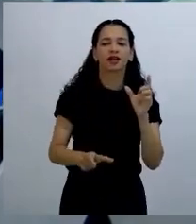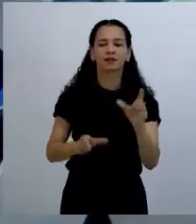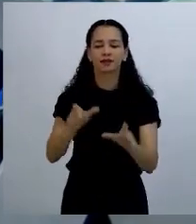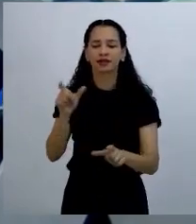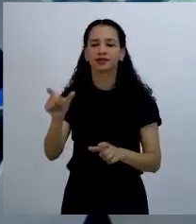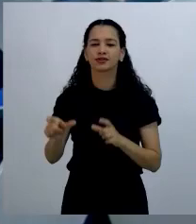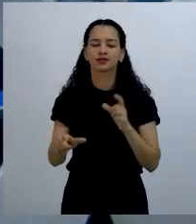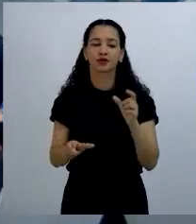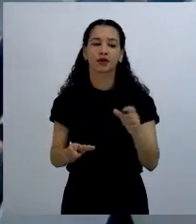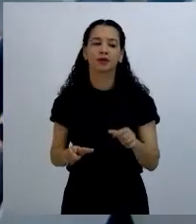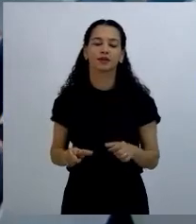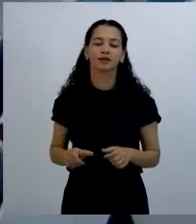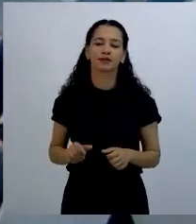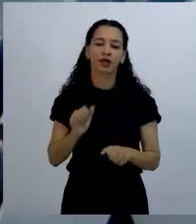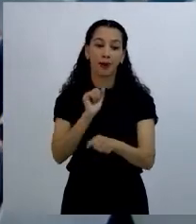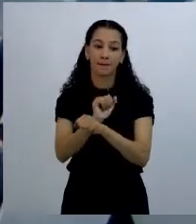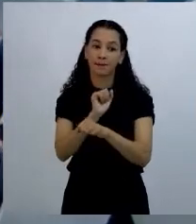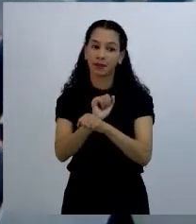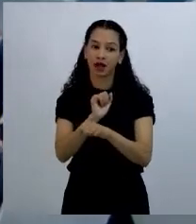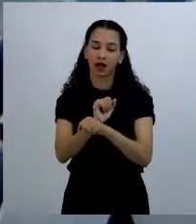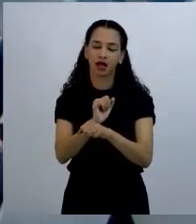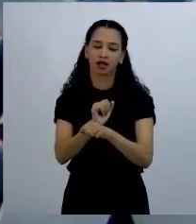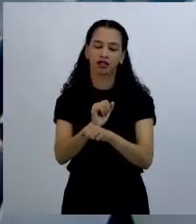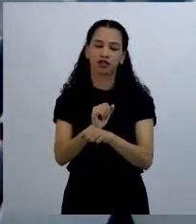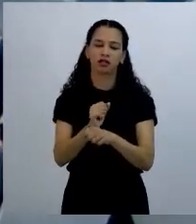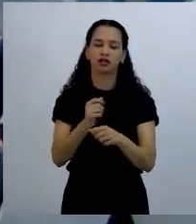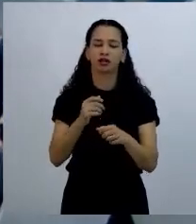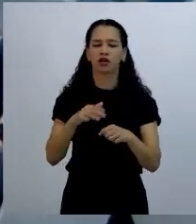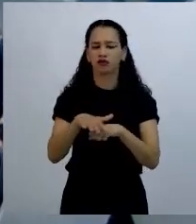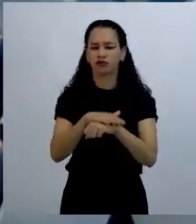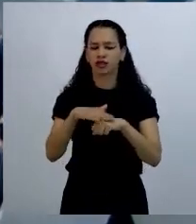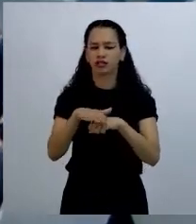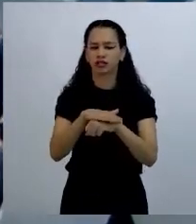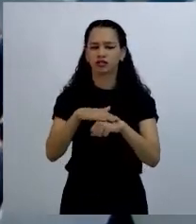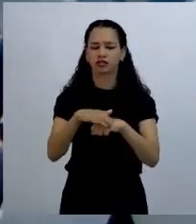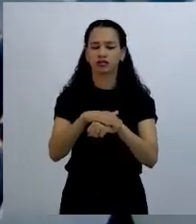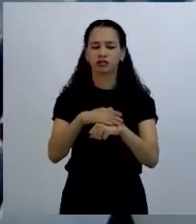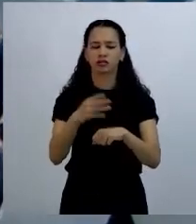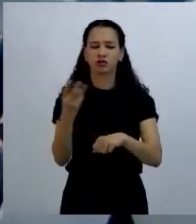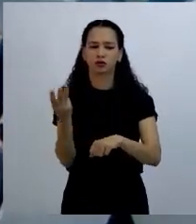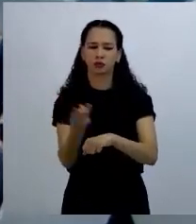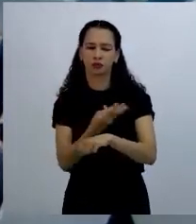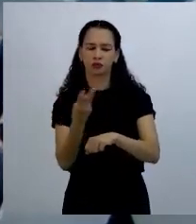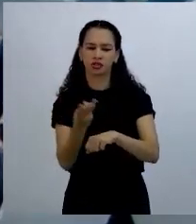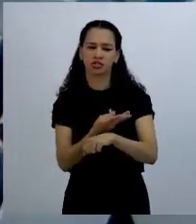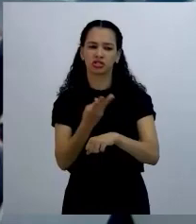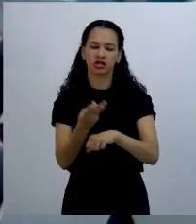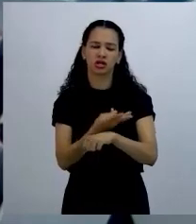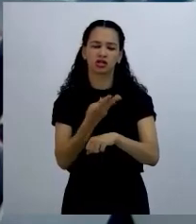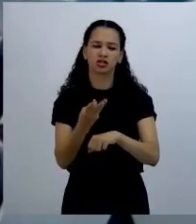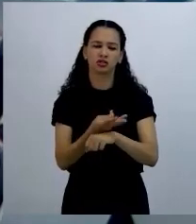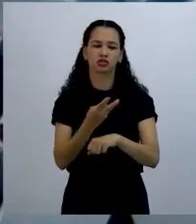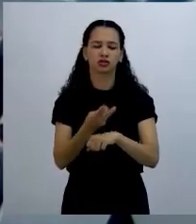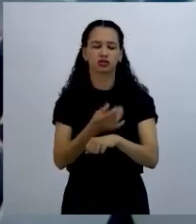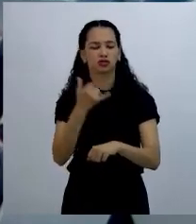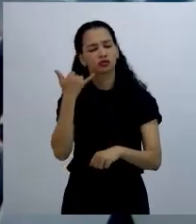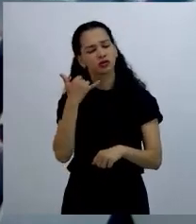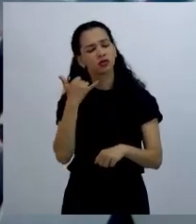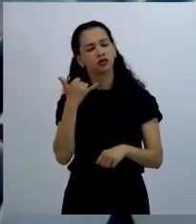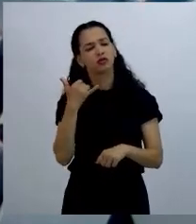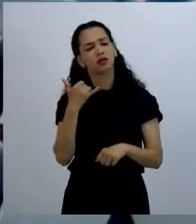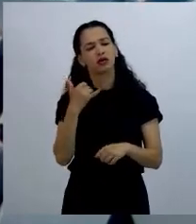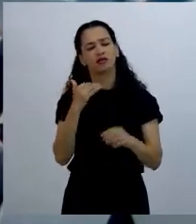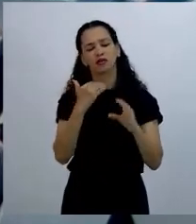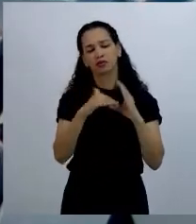eu vou só dizer uma coisa que no passado foi assim viu lá na igreja que pastor ia em Recife